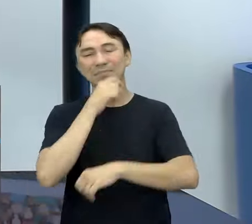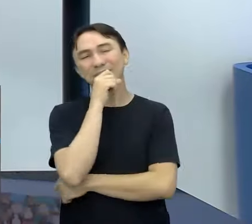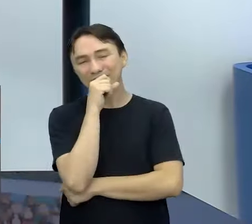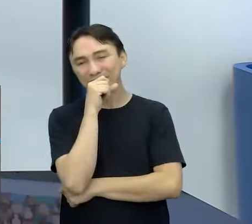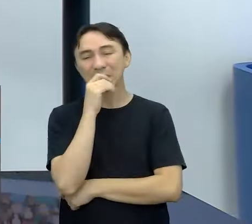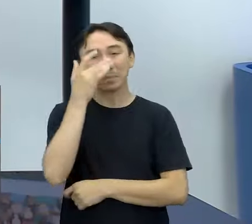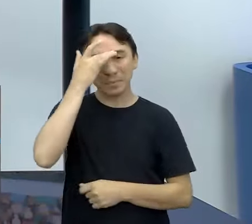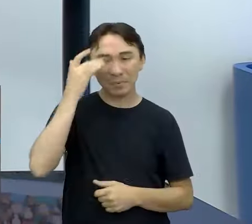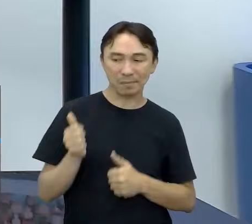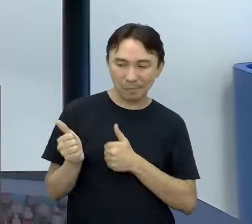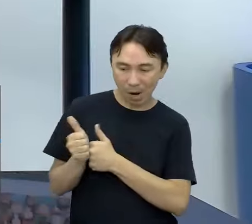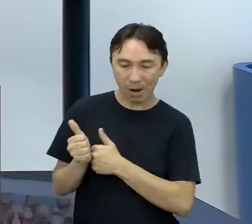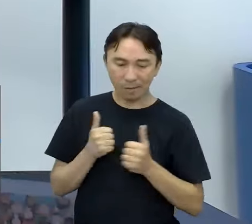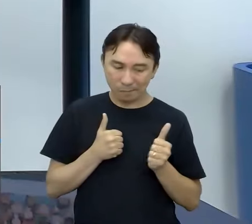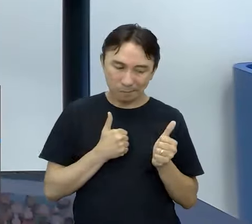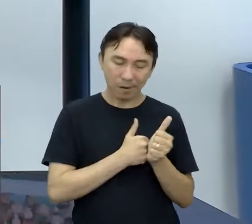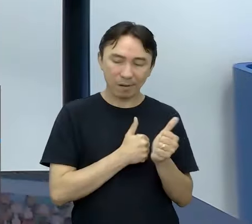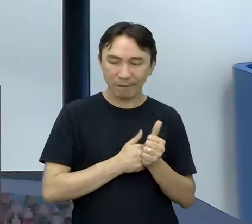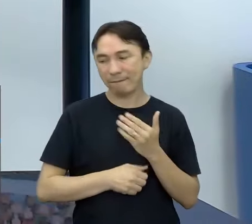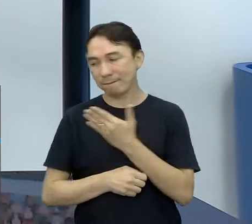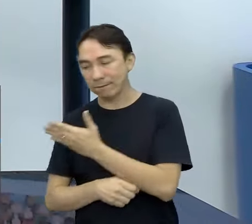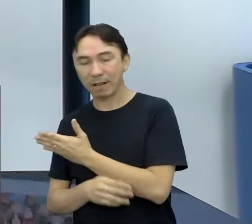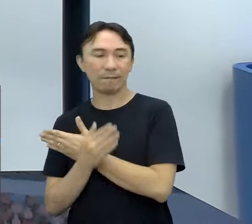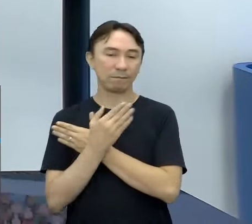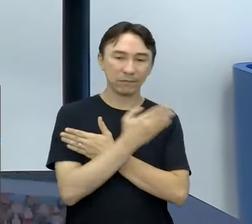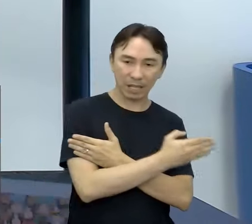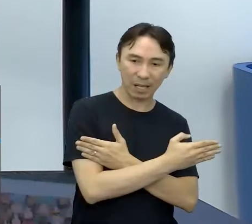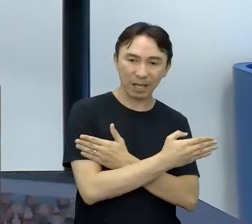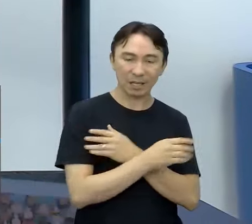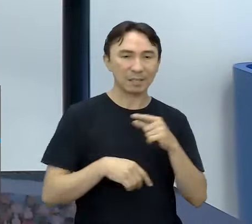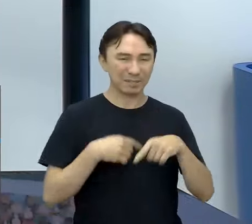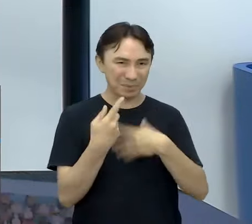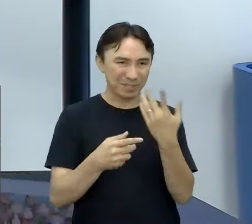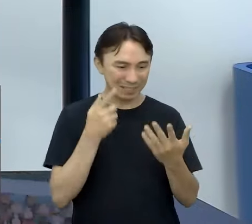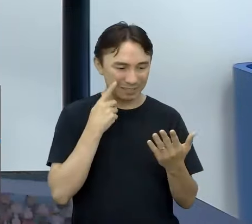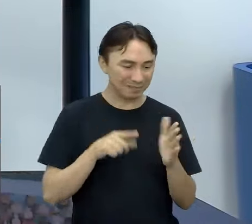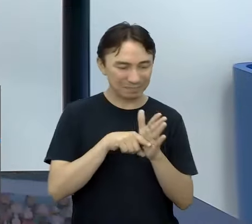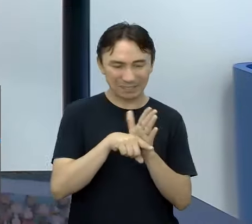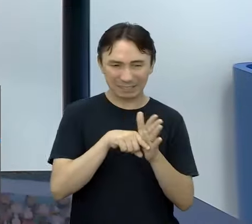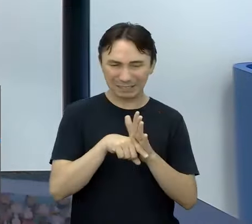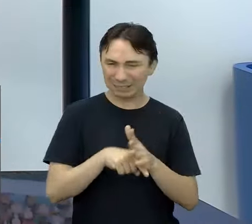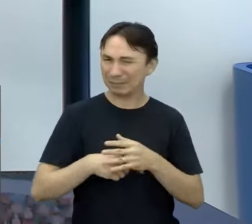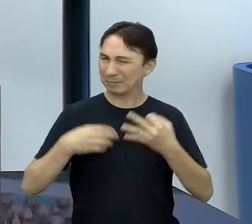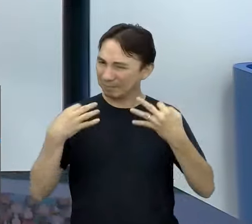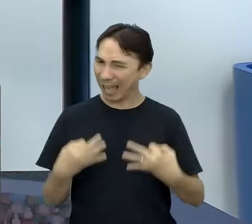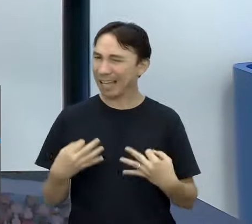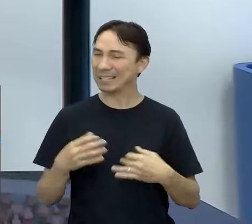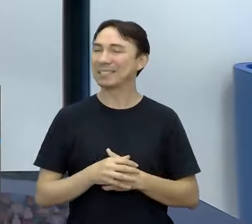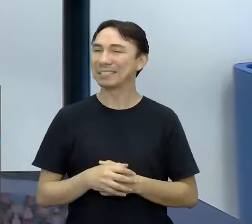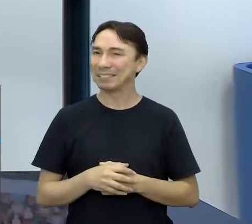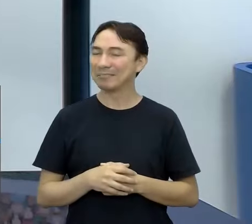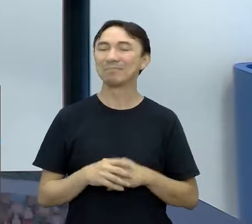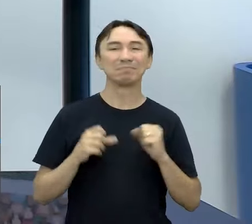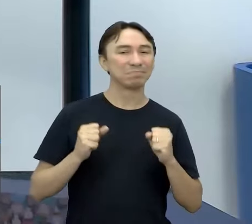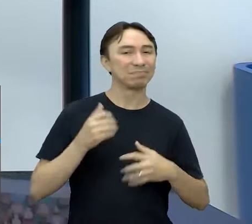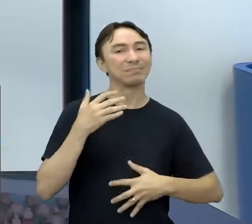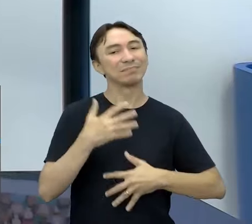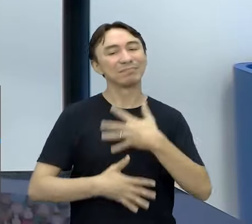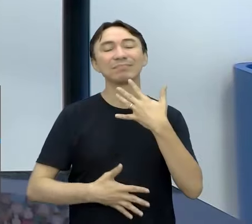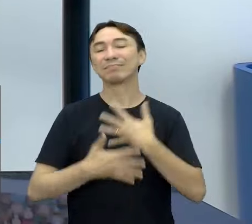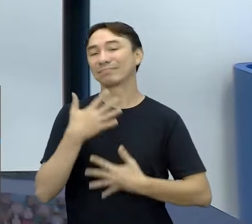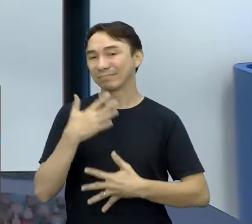perto de mim, eu vou lá e pronto? Será que isso não vai atrapalhar no resultado da minha pesquisa? Então, a gente tem que pensar sempre nisso. A gente vai limitar,